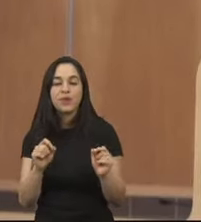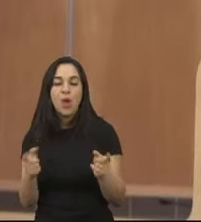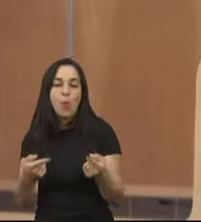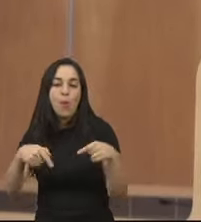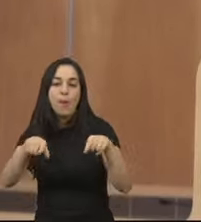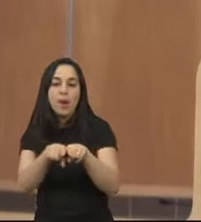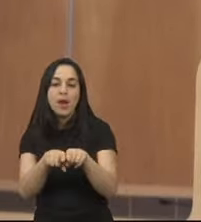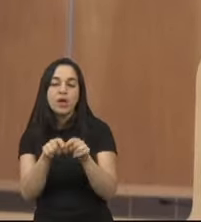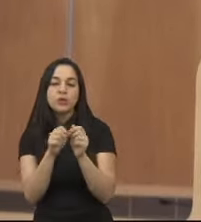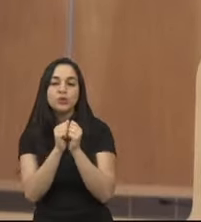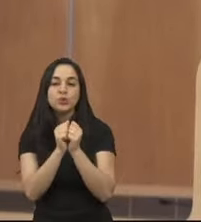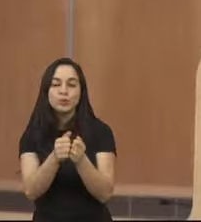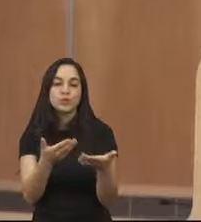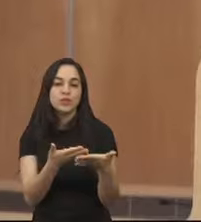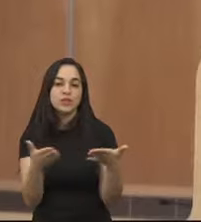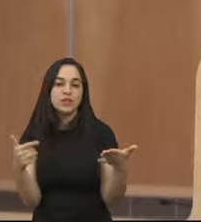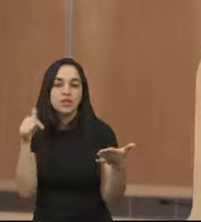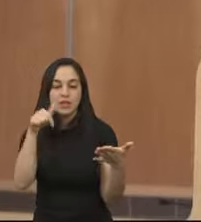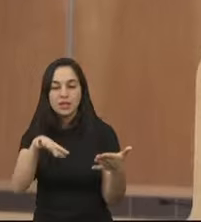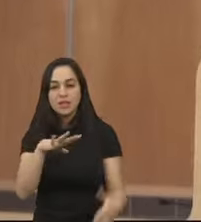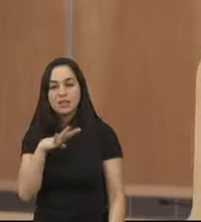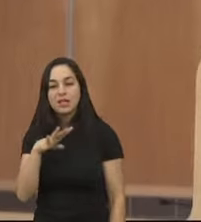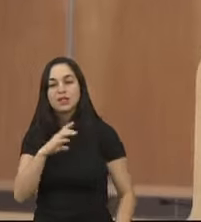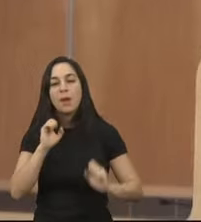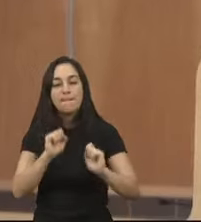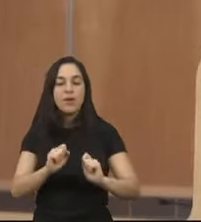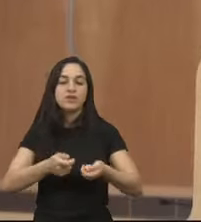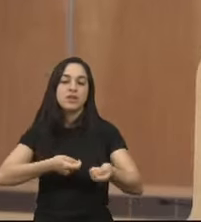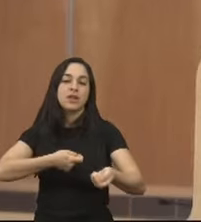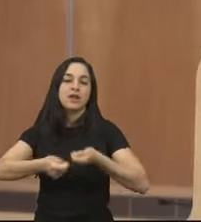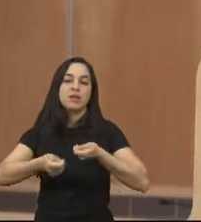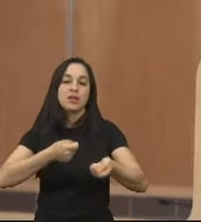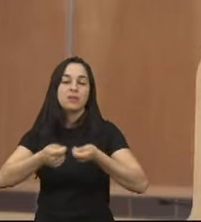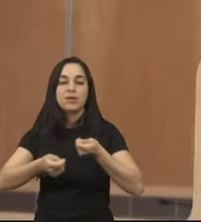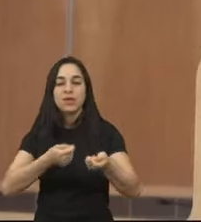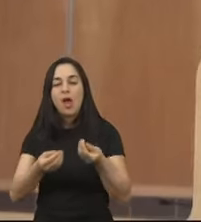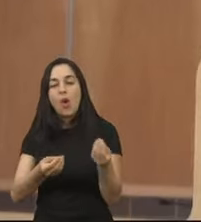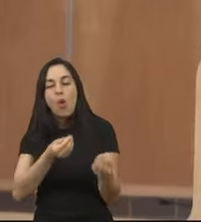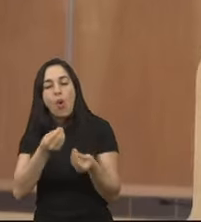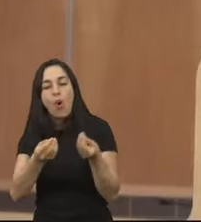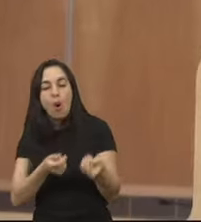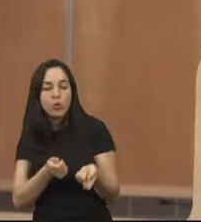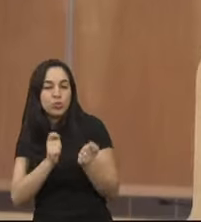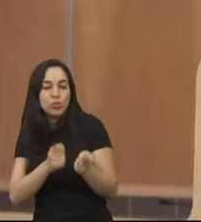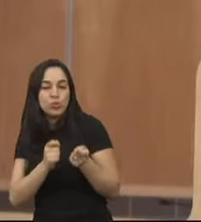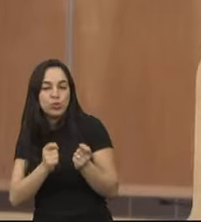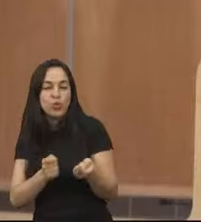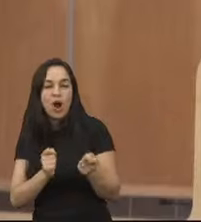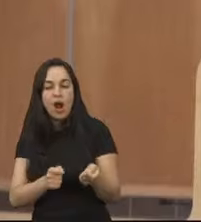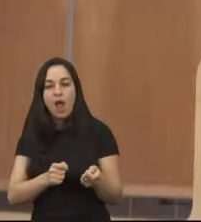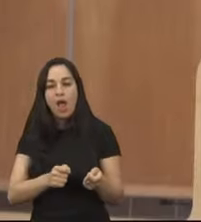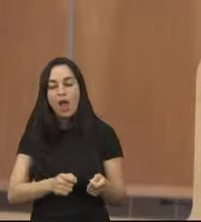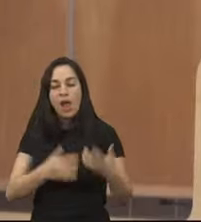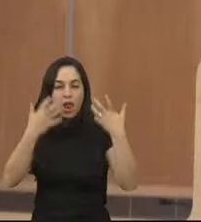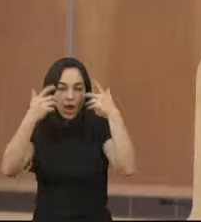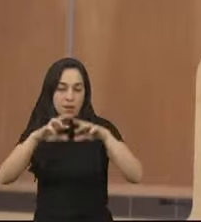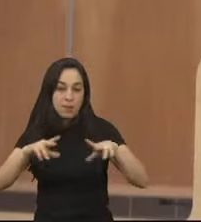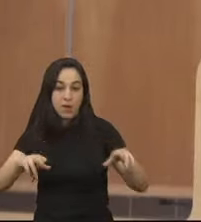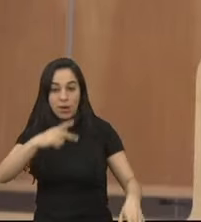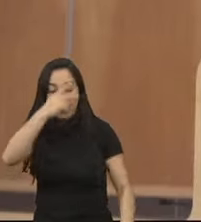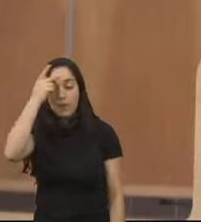vocês para que a gente possa, na cidade, também regulamentar a tração animal. E proibir as pessoas que usam as